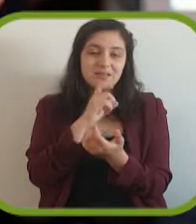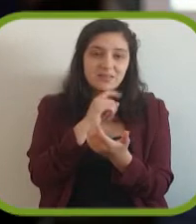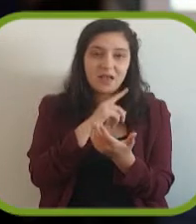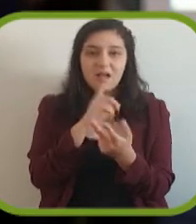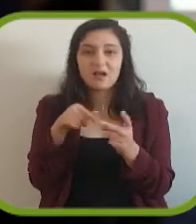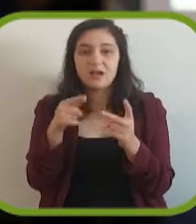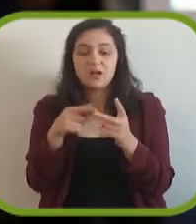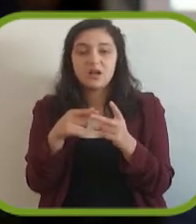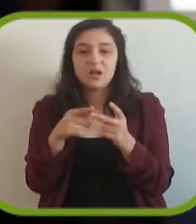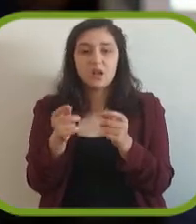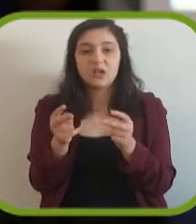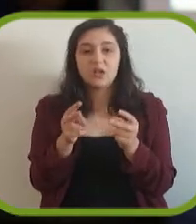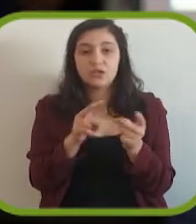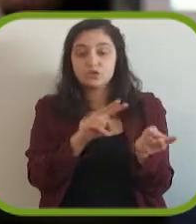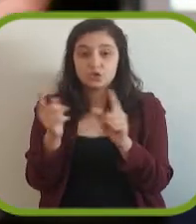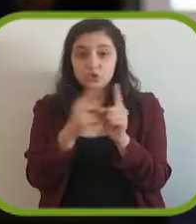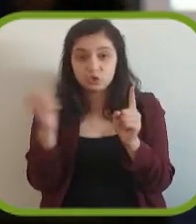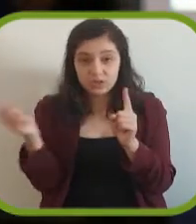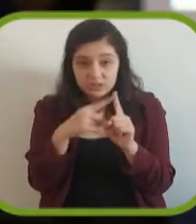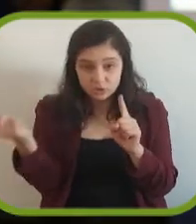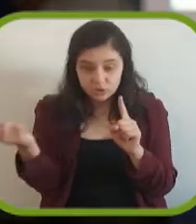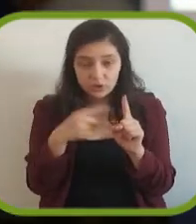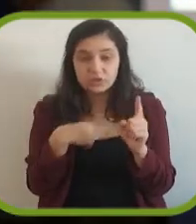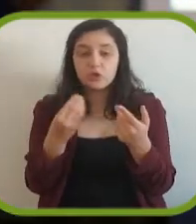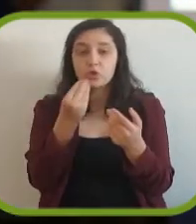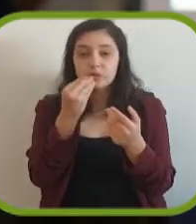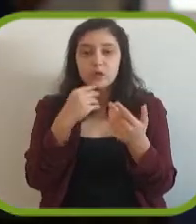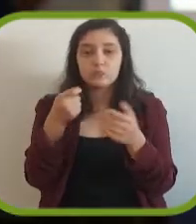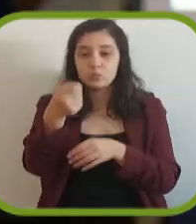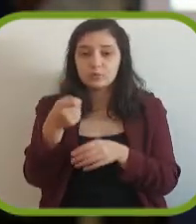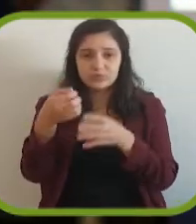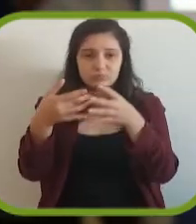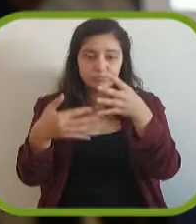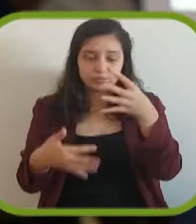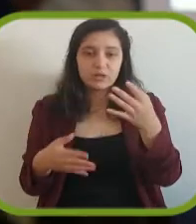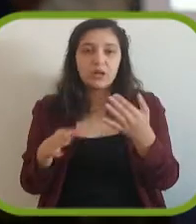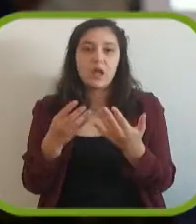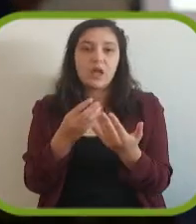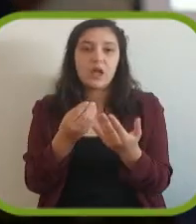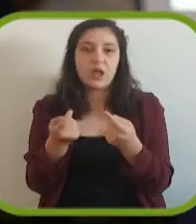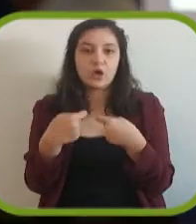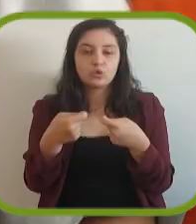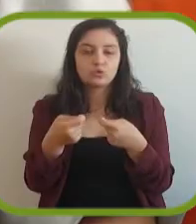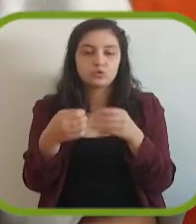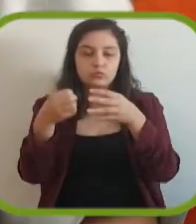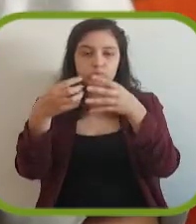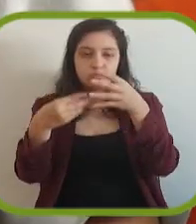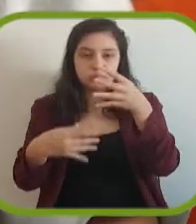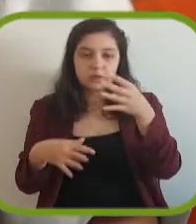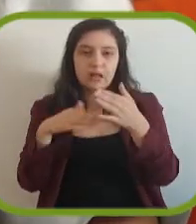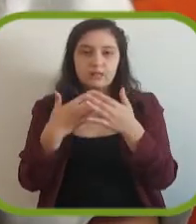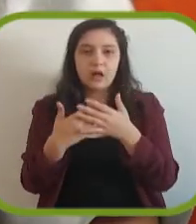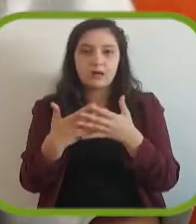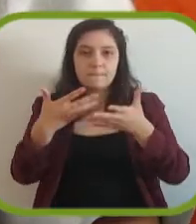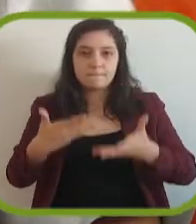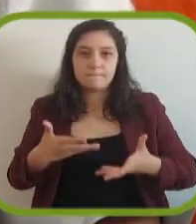habitação, da questão das locações, da alimentação, das propinas e por isso uma série de custos acrescidos que significa, de facto, um